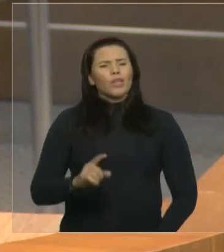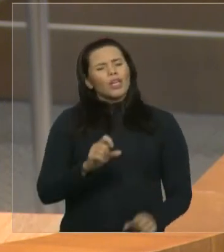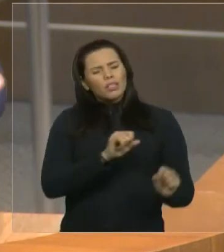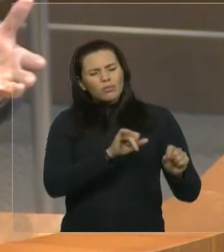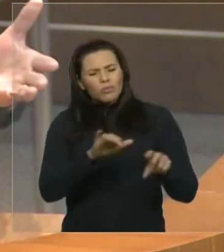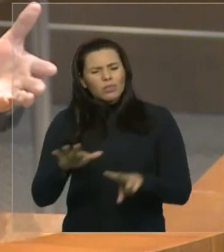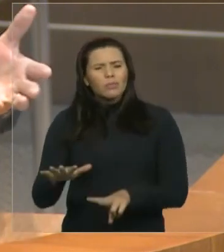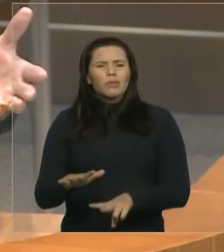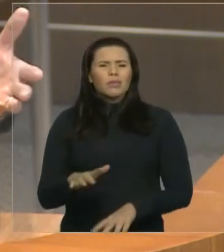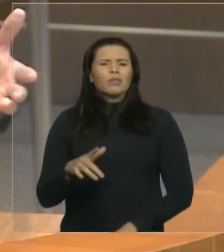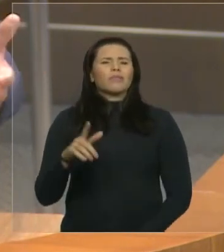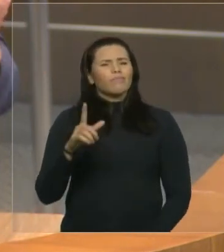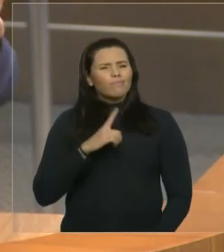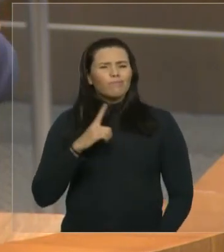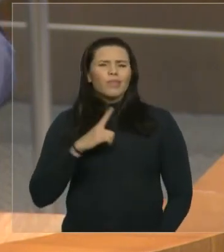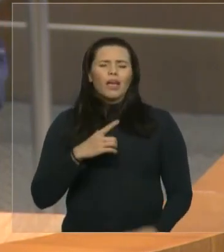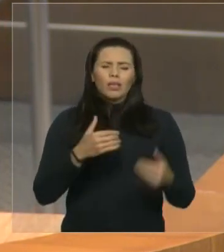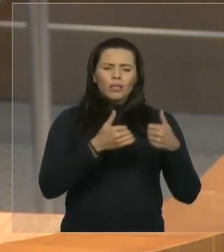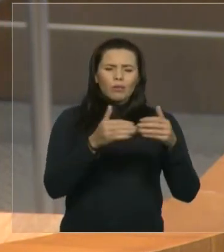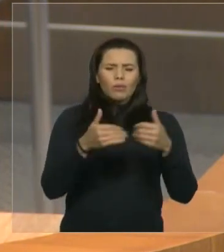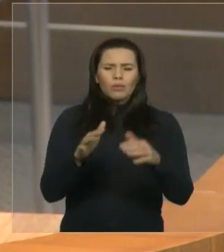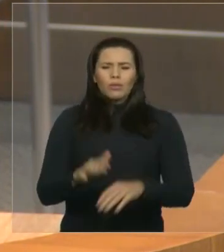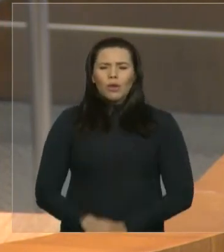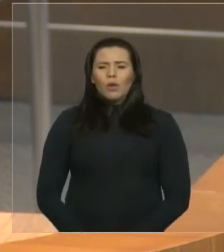programação. É só comparecer e ver.